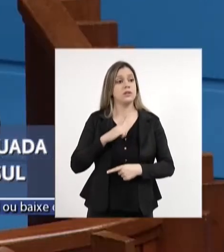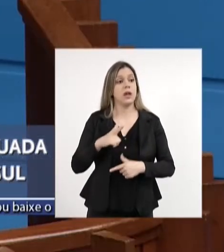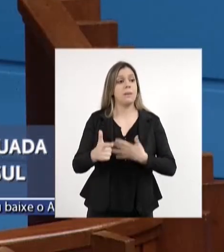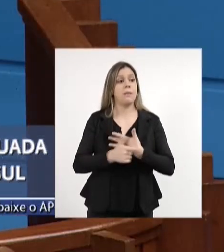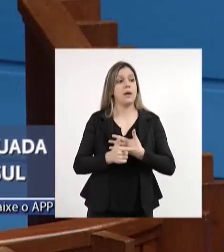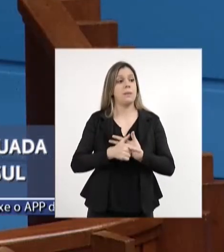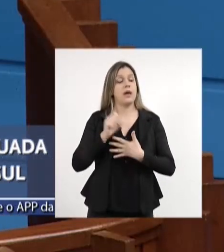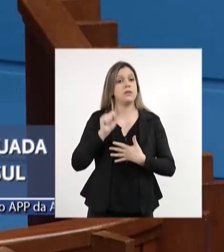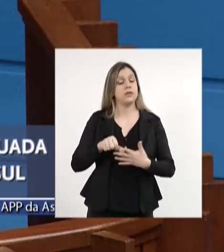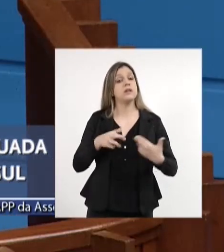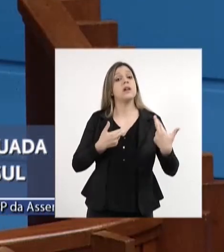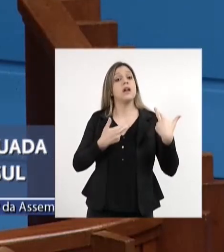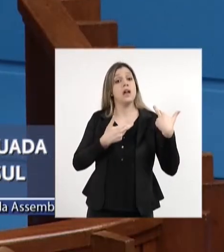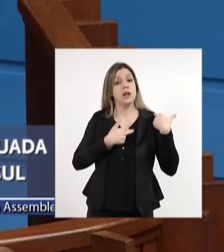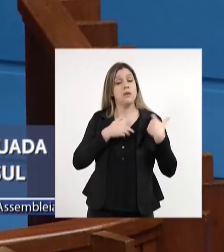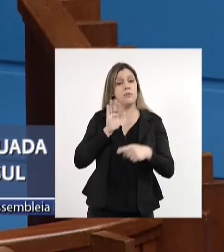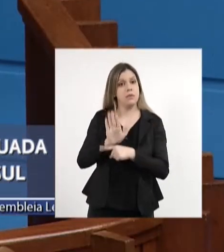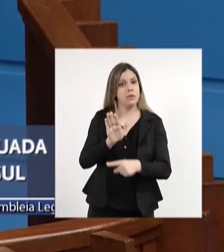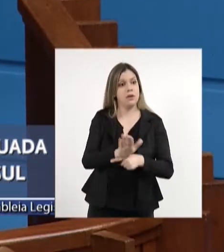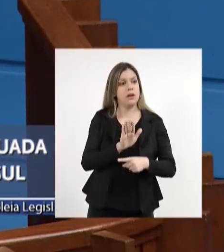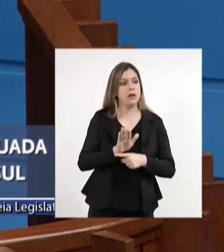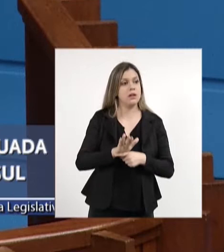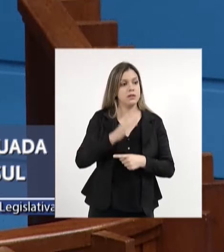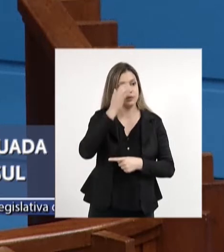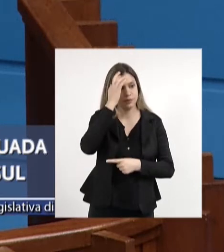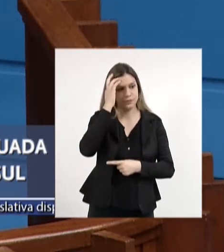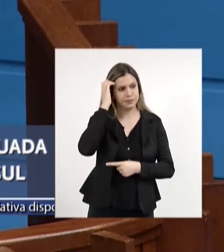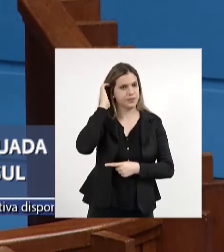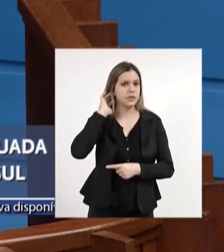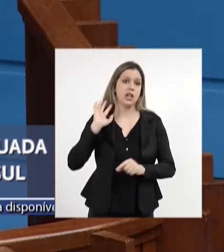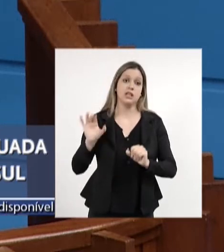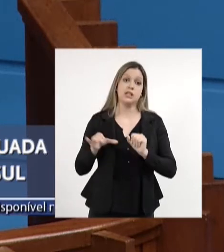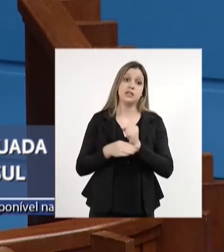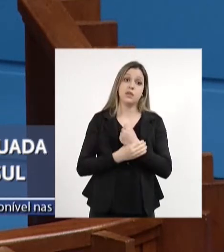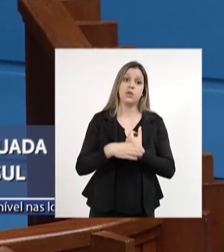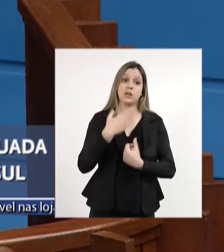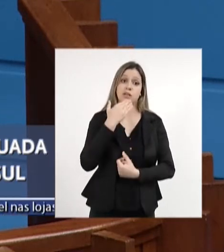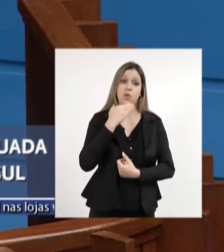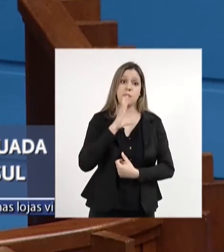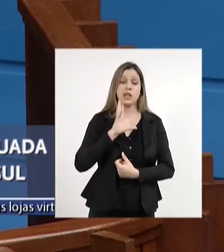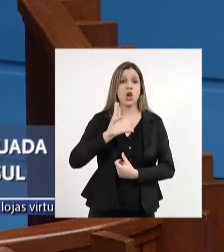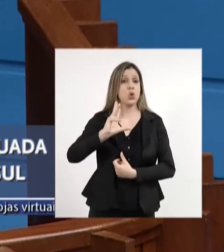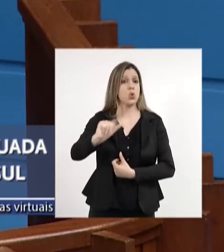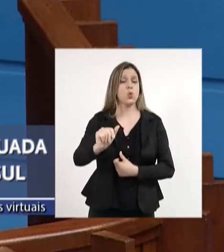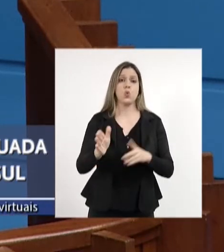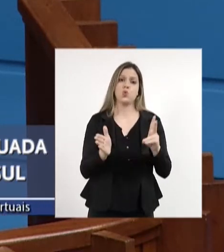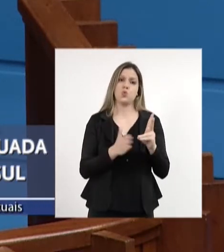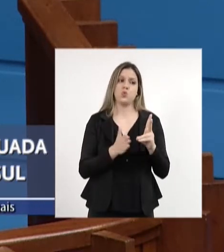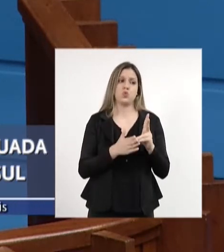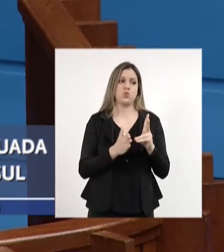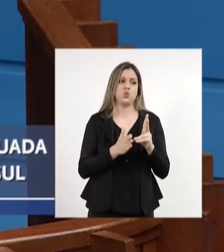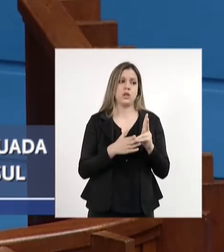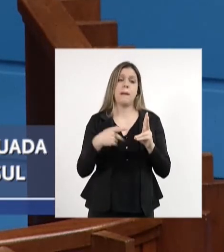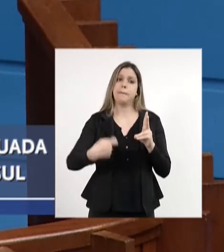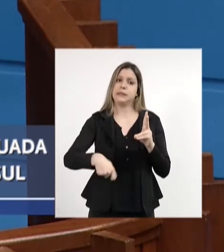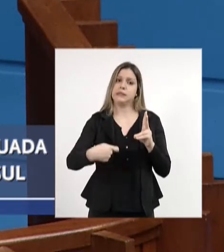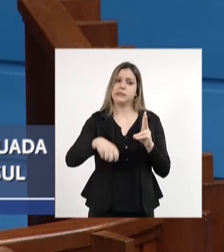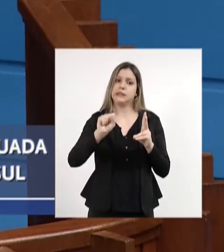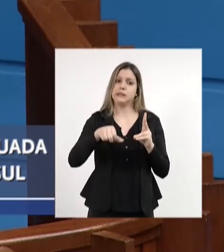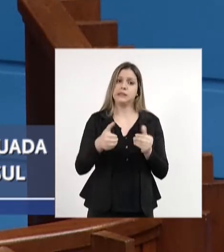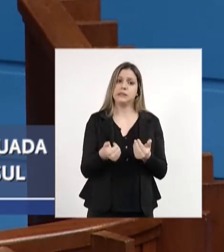de providenciar essas cestas básicas, essa segurança alimentar a todos os indígenas. O